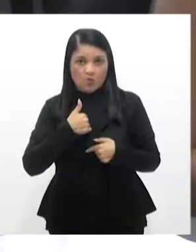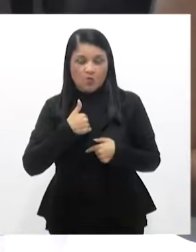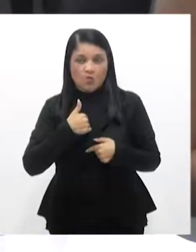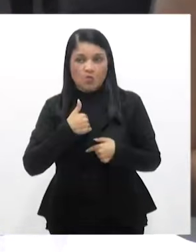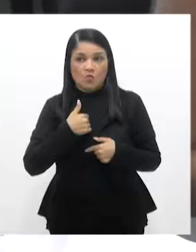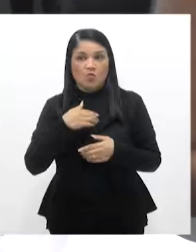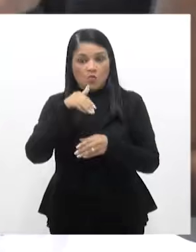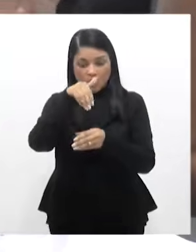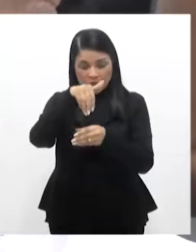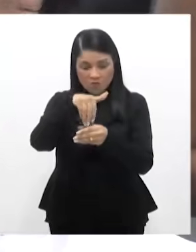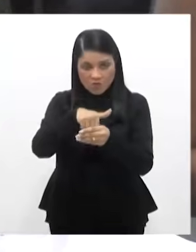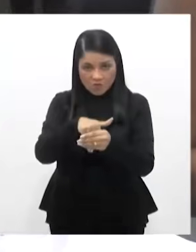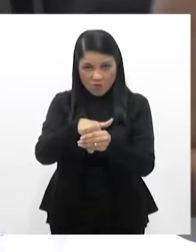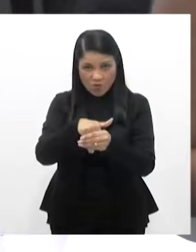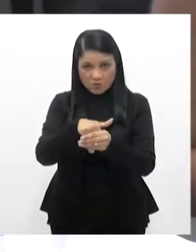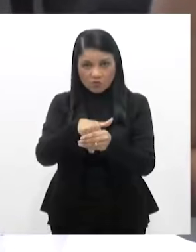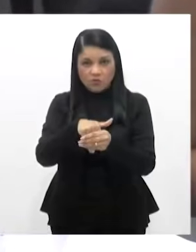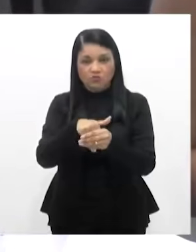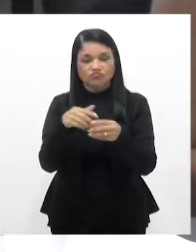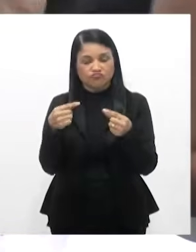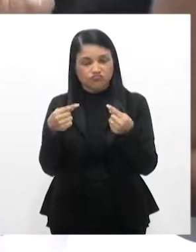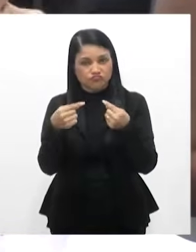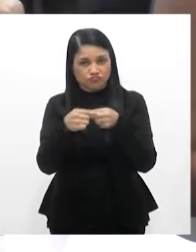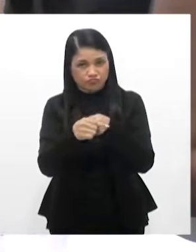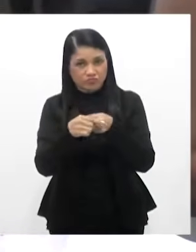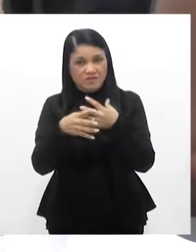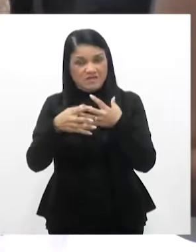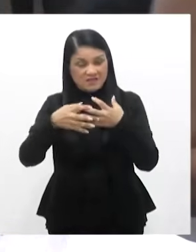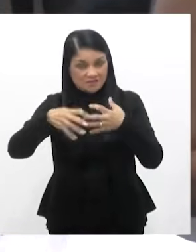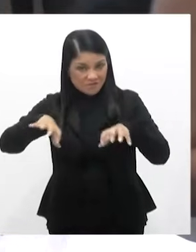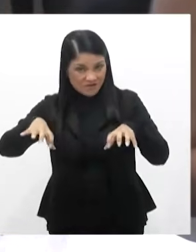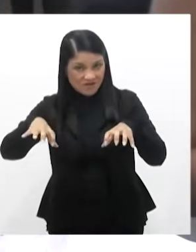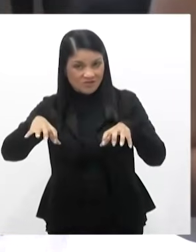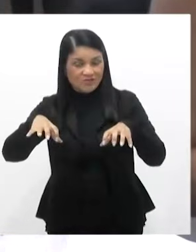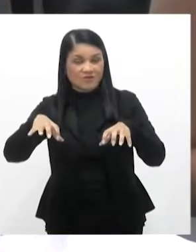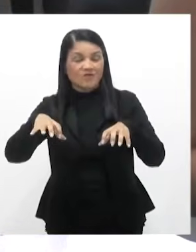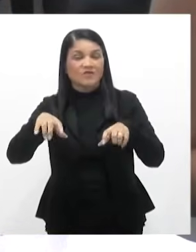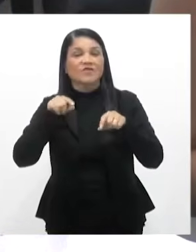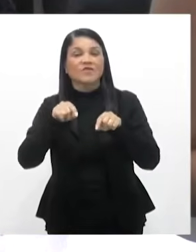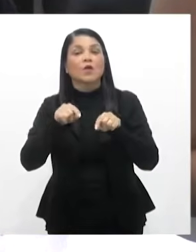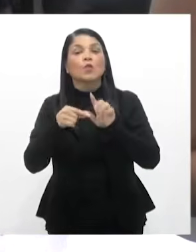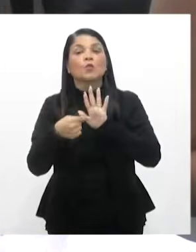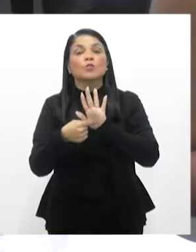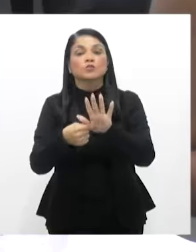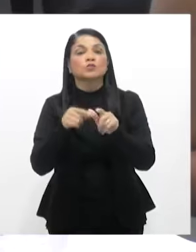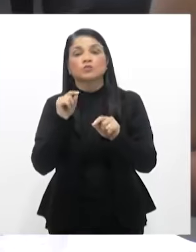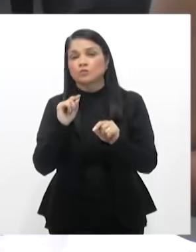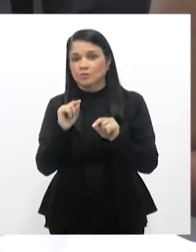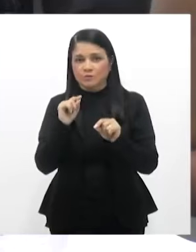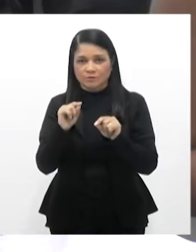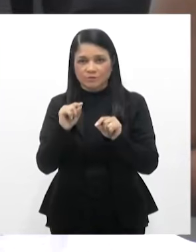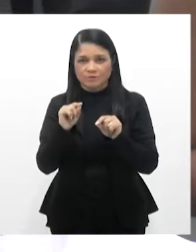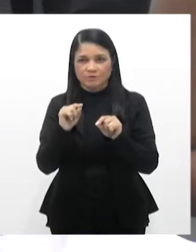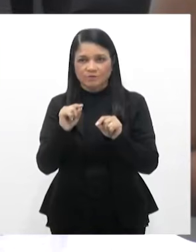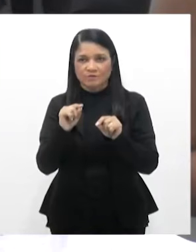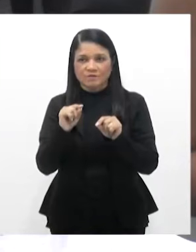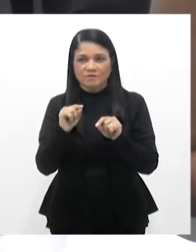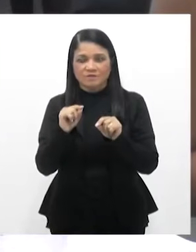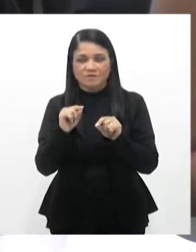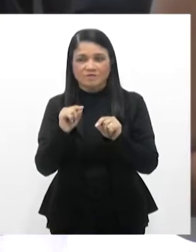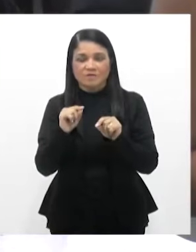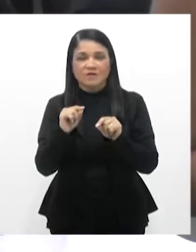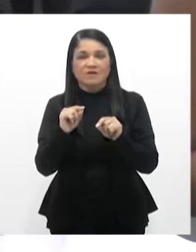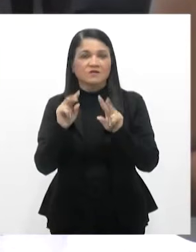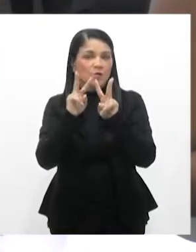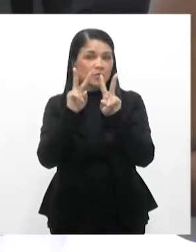um voto discordante, em separado, vai rezar exatamente só sobre essa